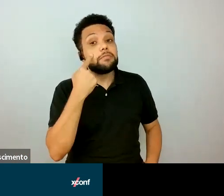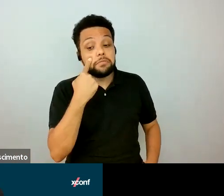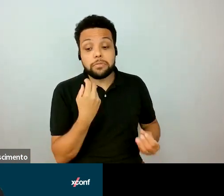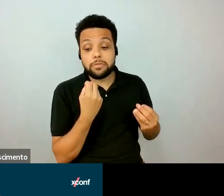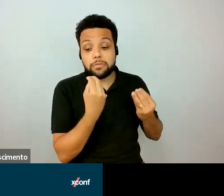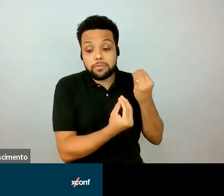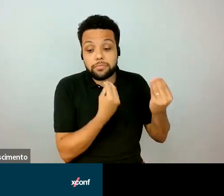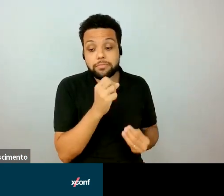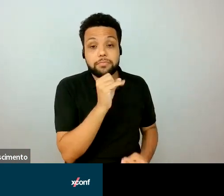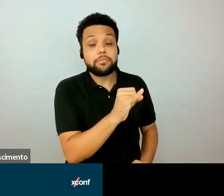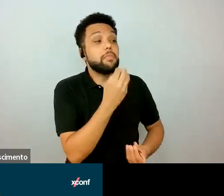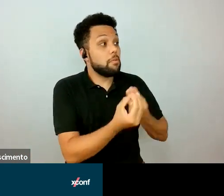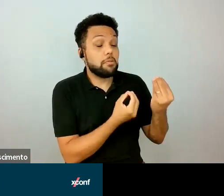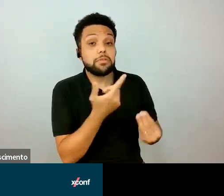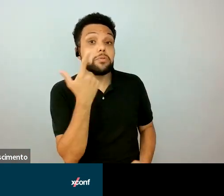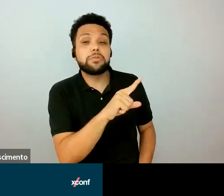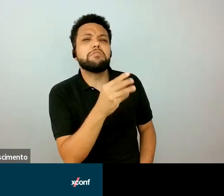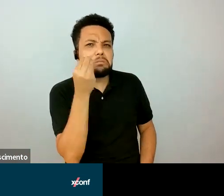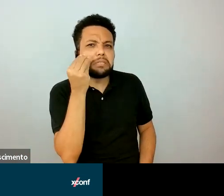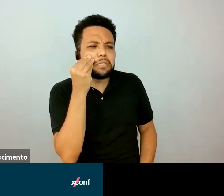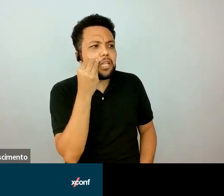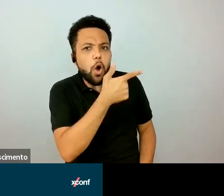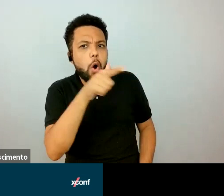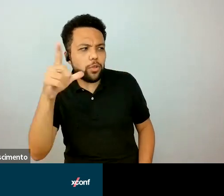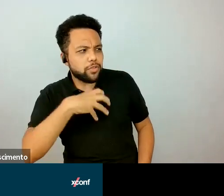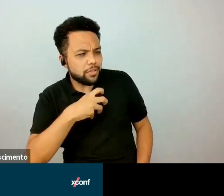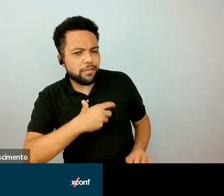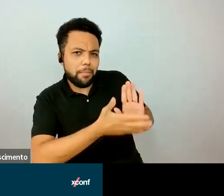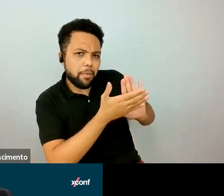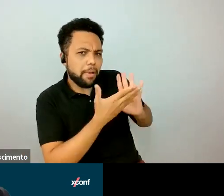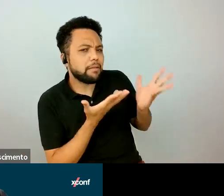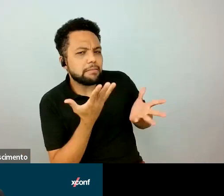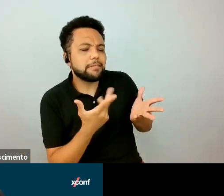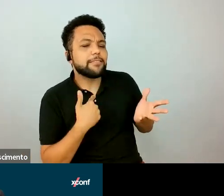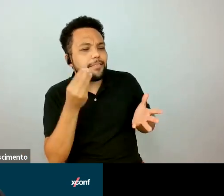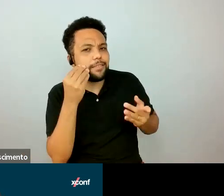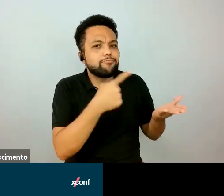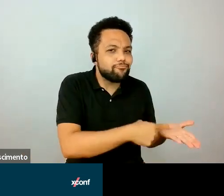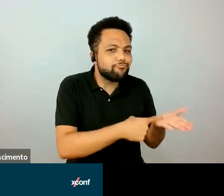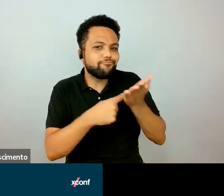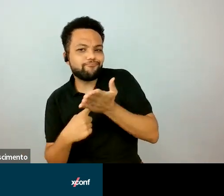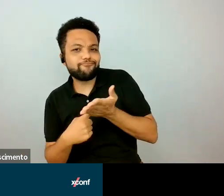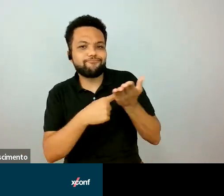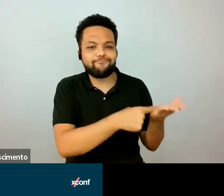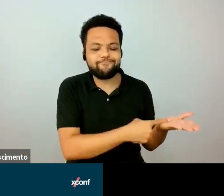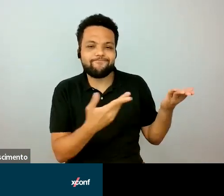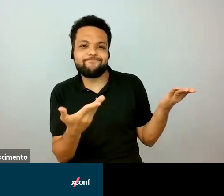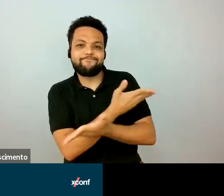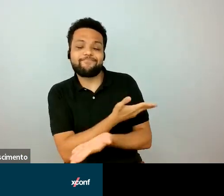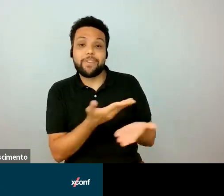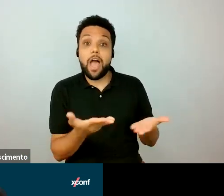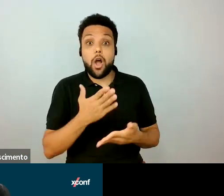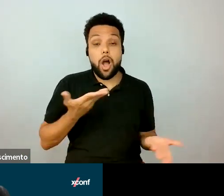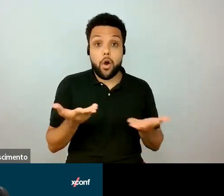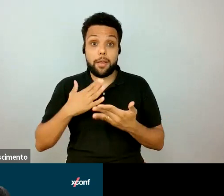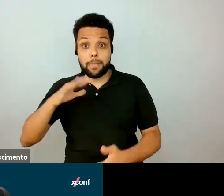que não funcionou do jeito que você está falando, vamos tentar daquele jeito que eu mencionei, então? E aí, de novo, como você falou, talvez agora minha solução funcione